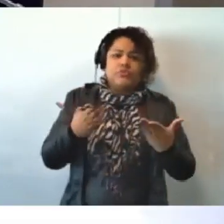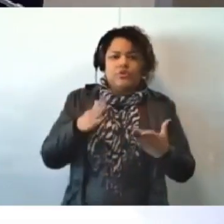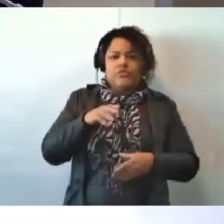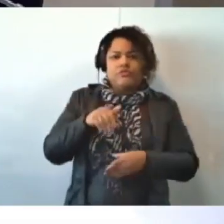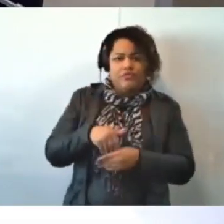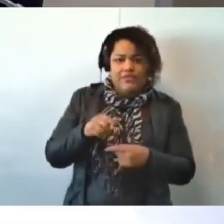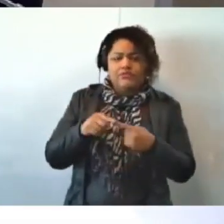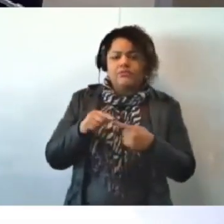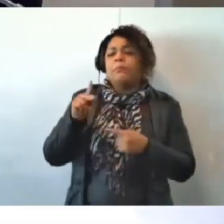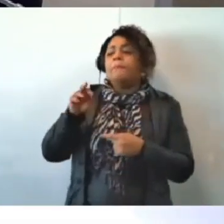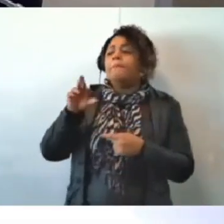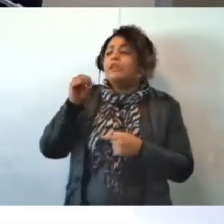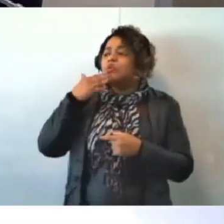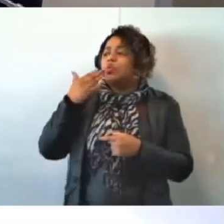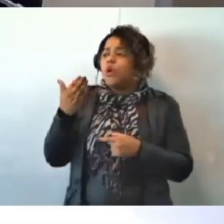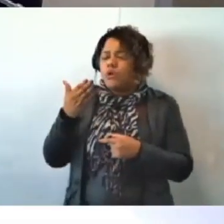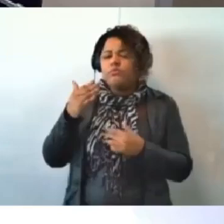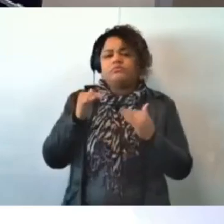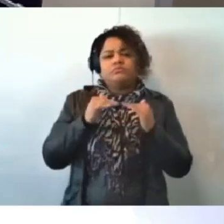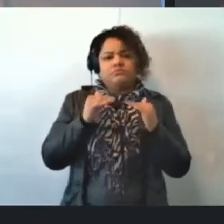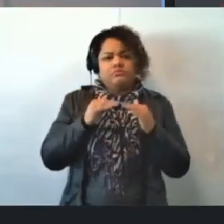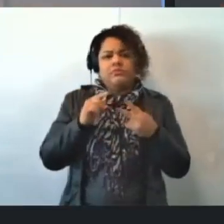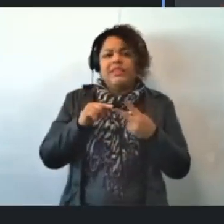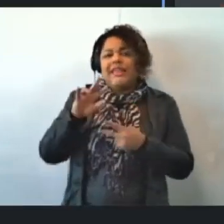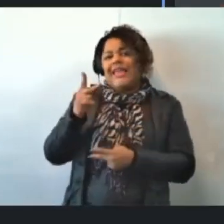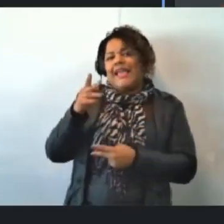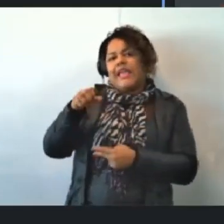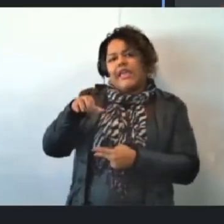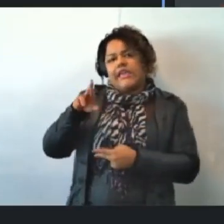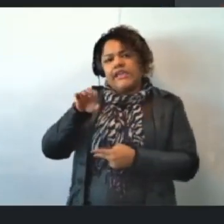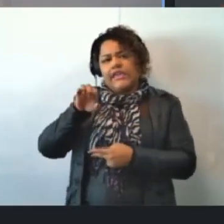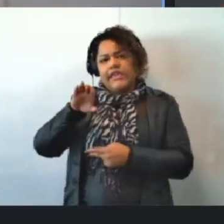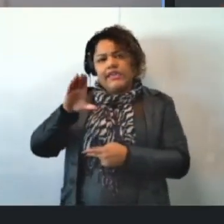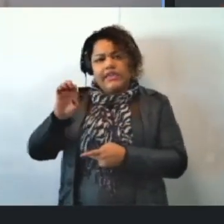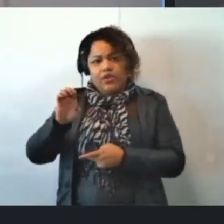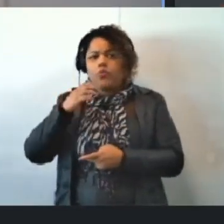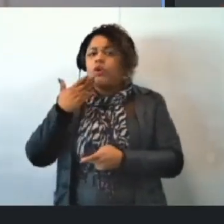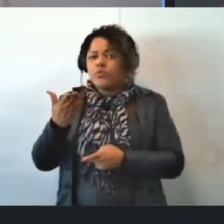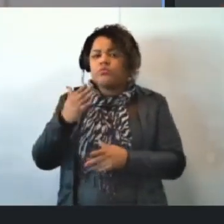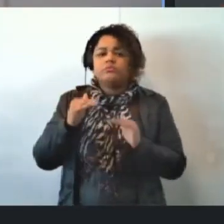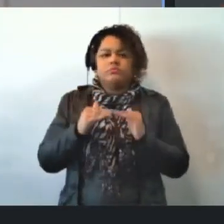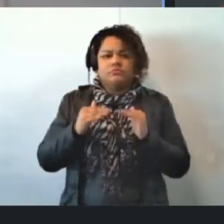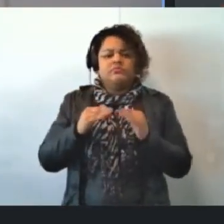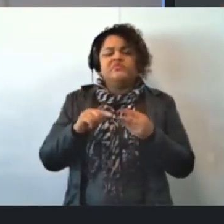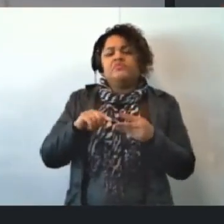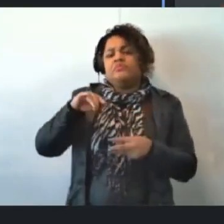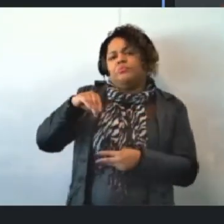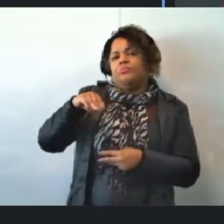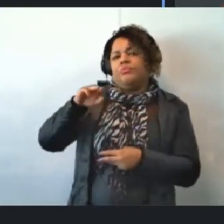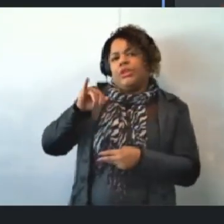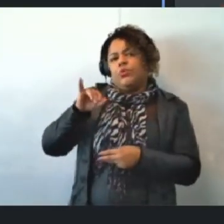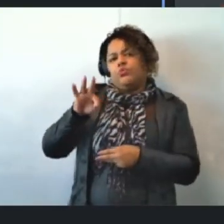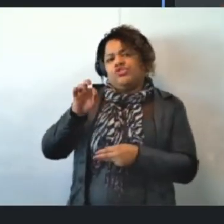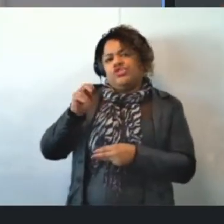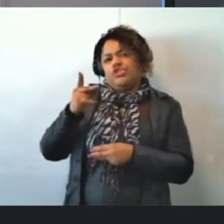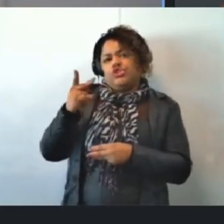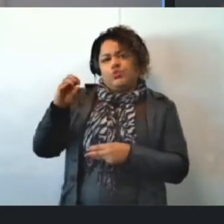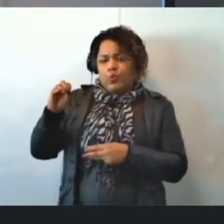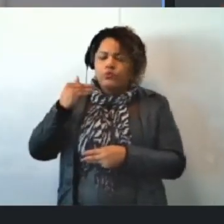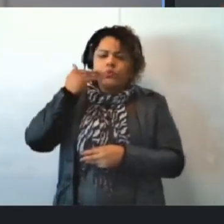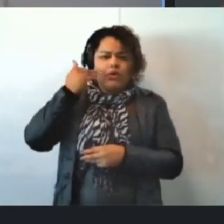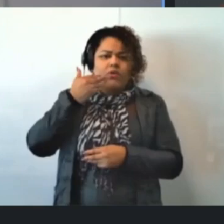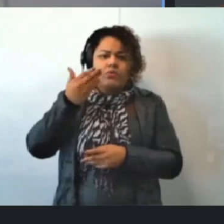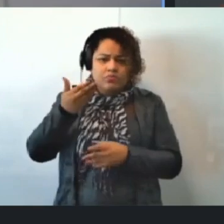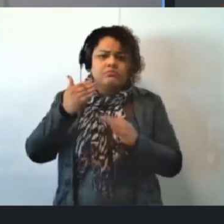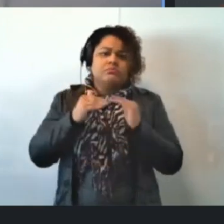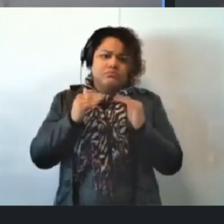acordo. Henrique Braga. De acordo. Miltinho CGE. De acordo. Eu também estou de acordo,